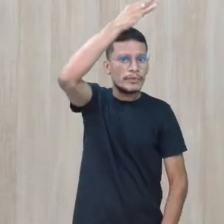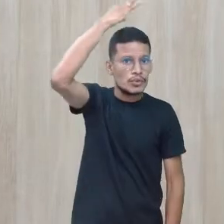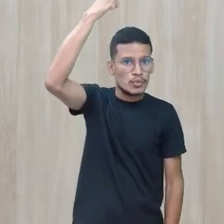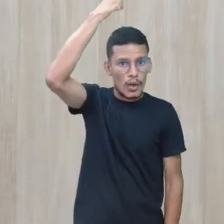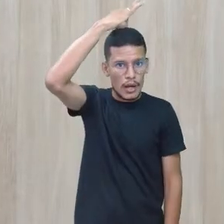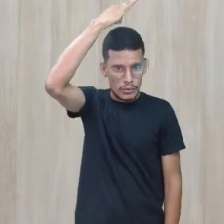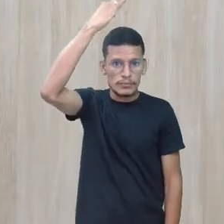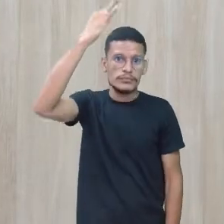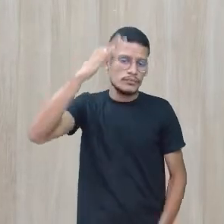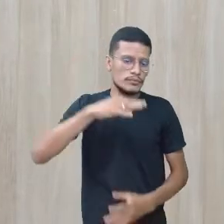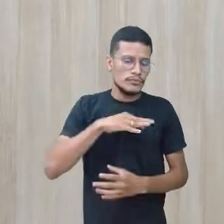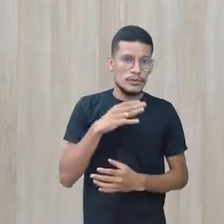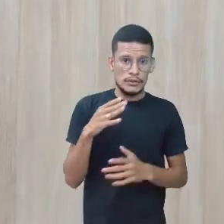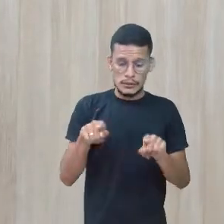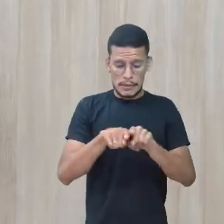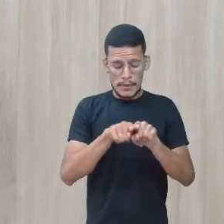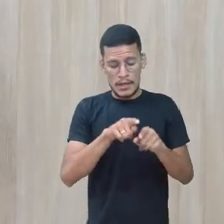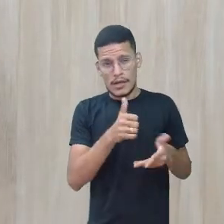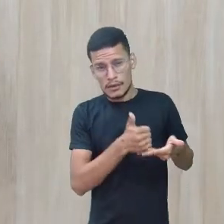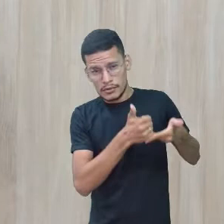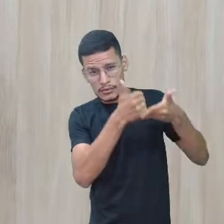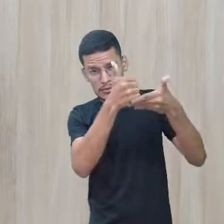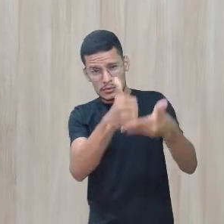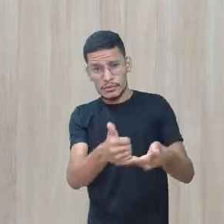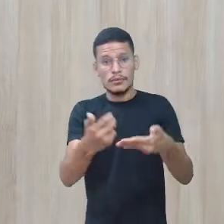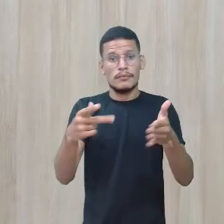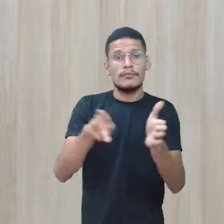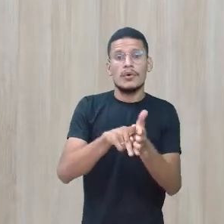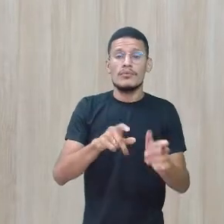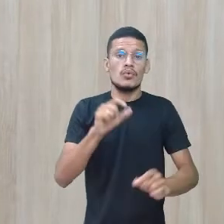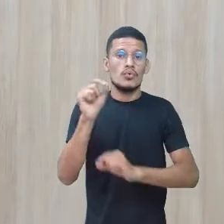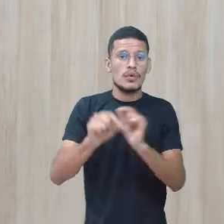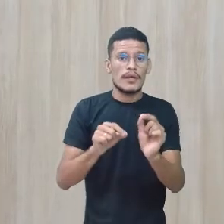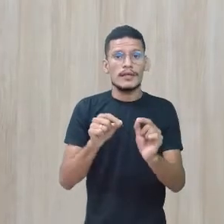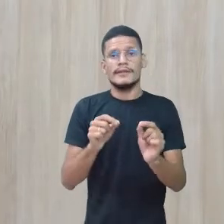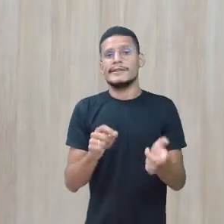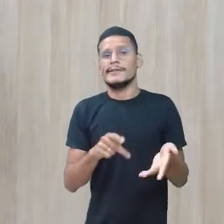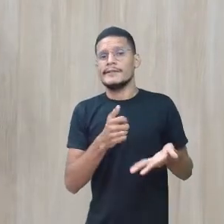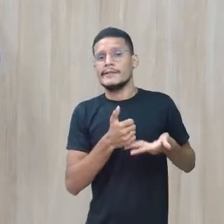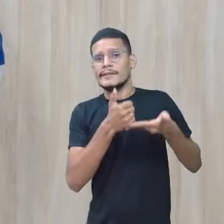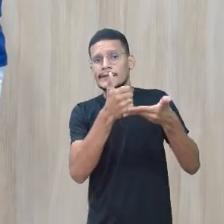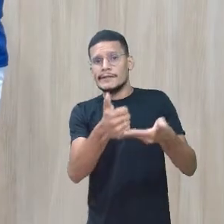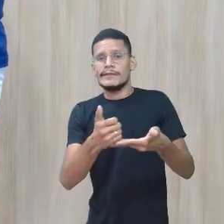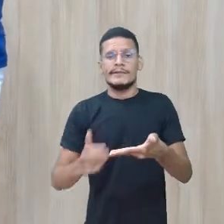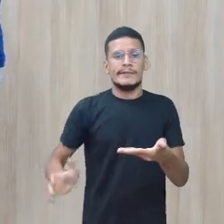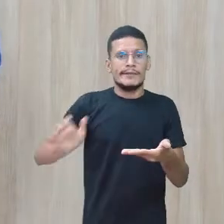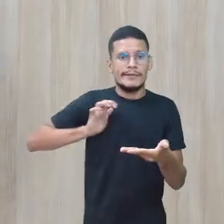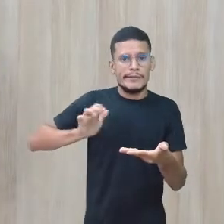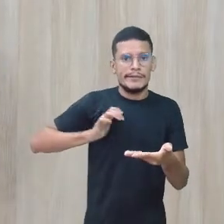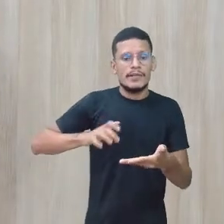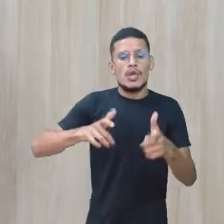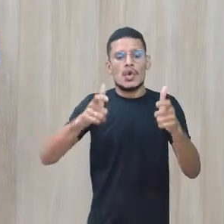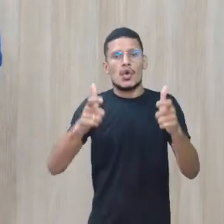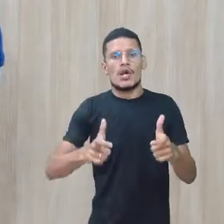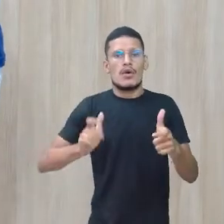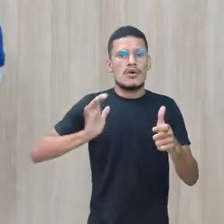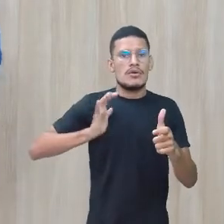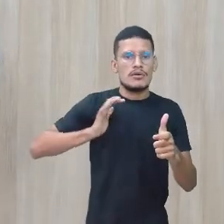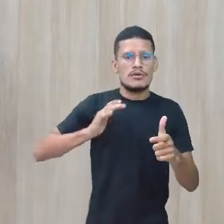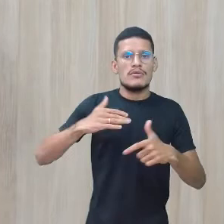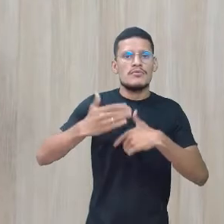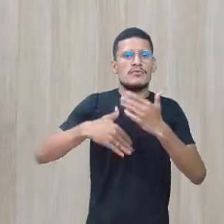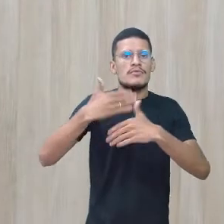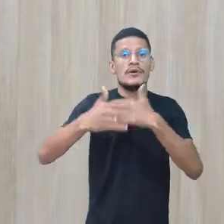também contribuindo de certa forma, né, com a elite local, né, naquele momento, né, para